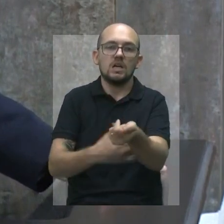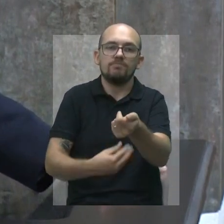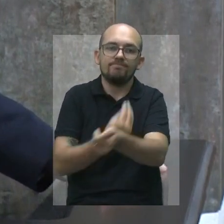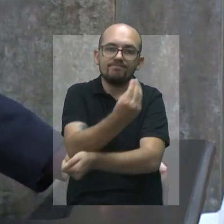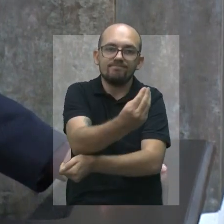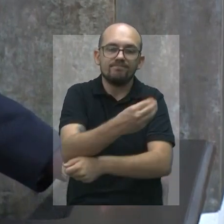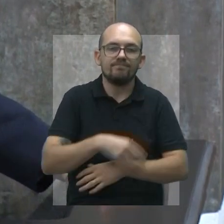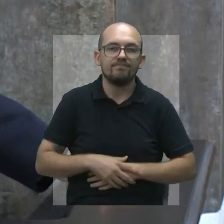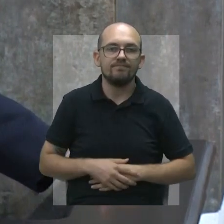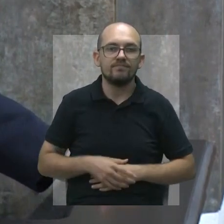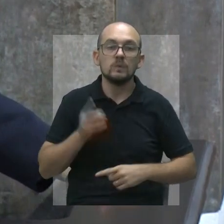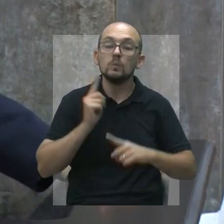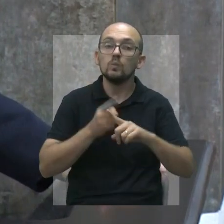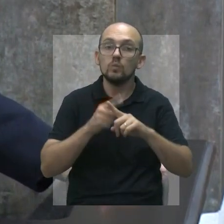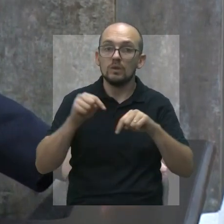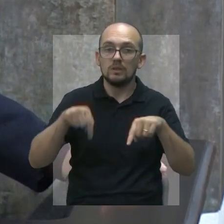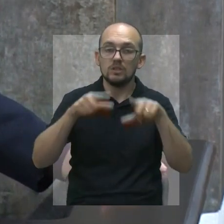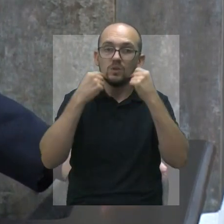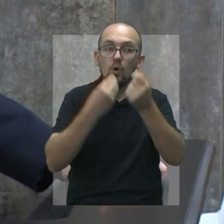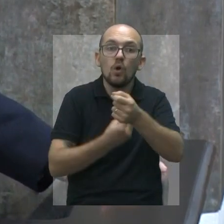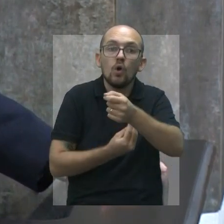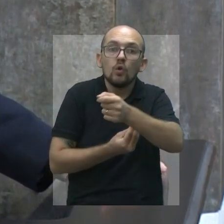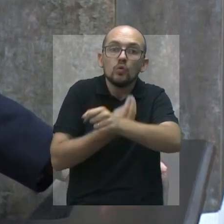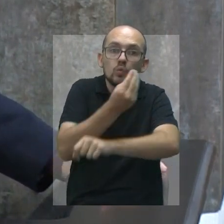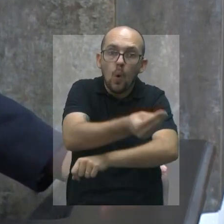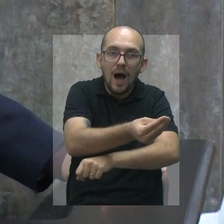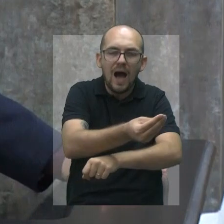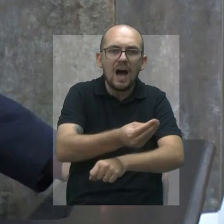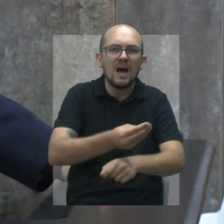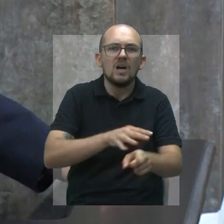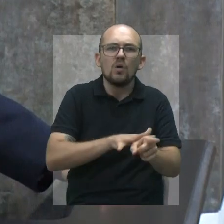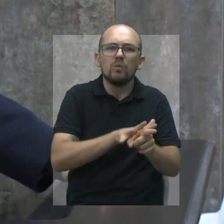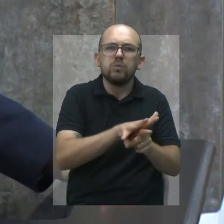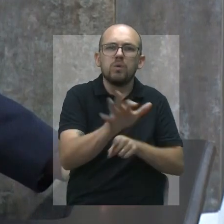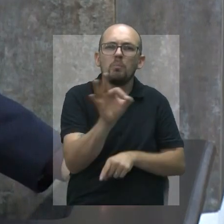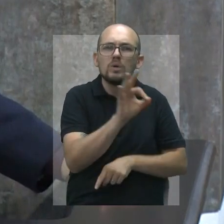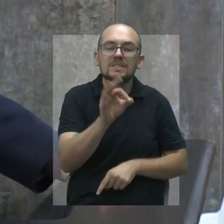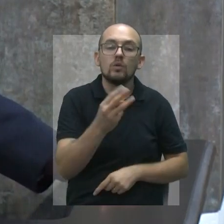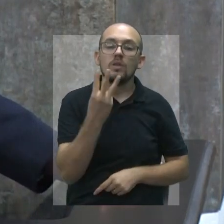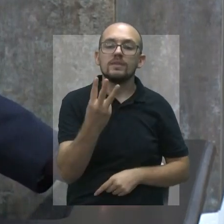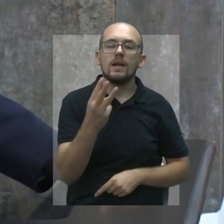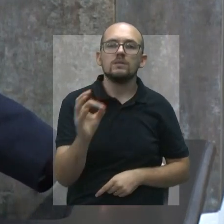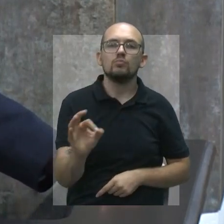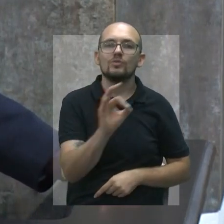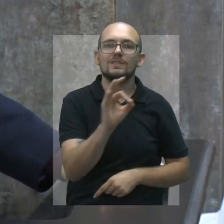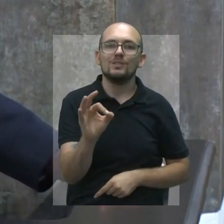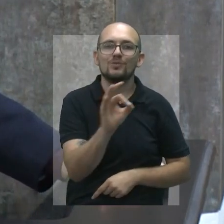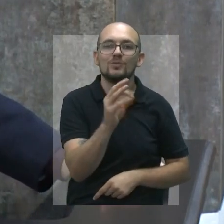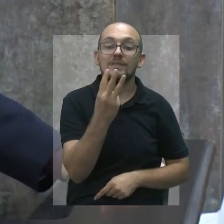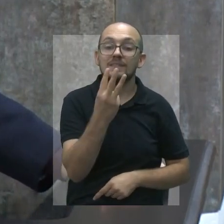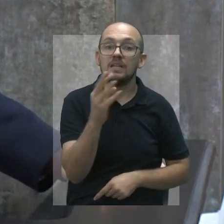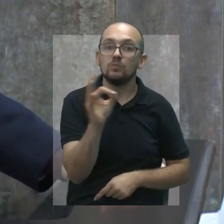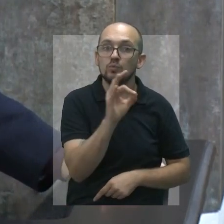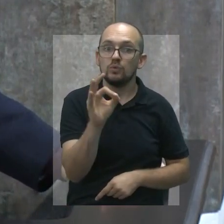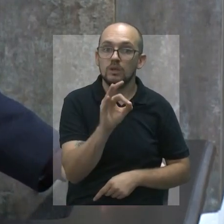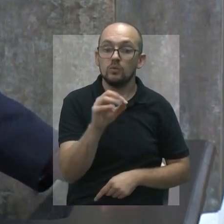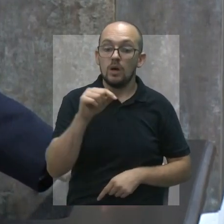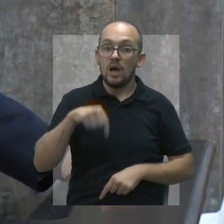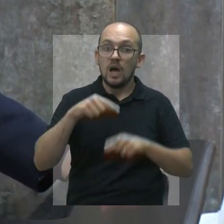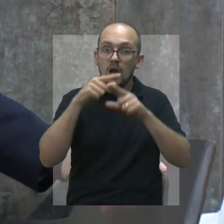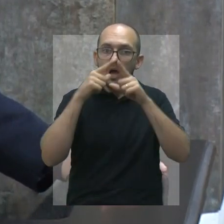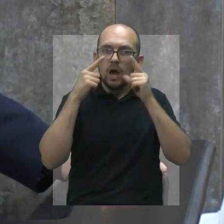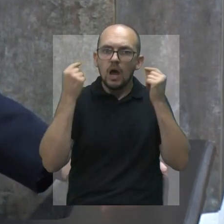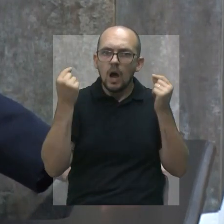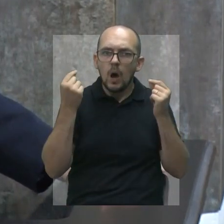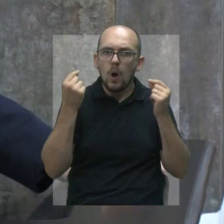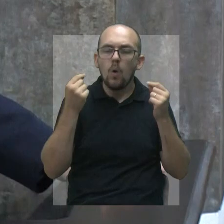de doação de sangue da população de Jaú é próximo de 3%. Nós temos índice de doação de sangue